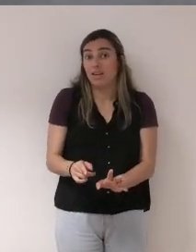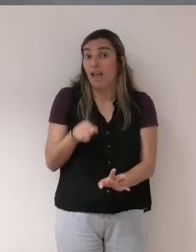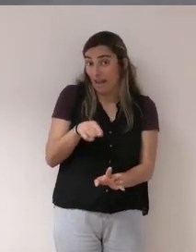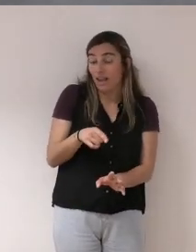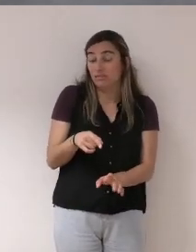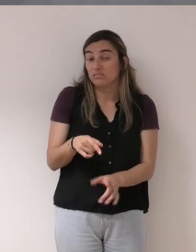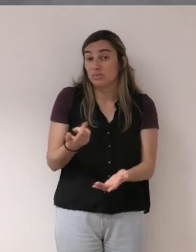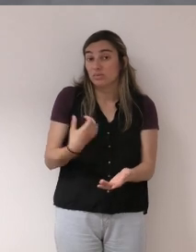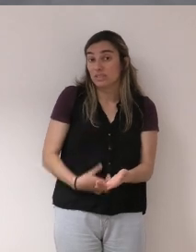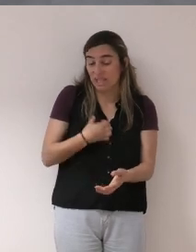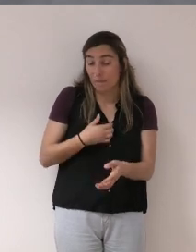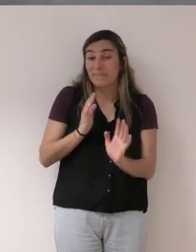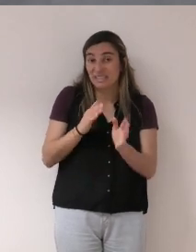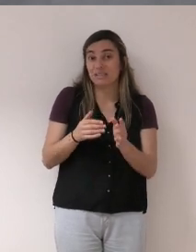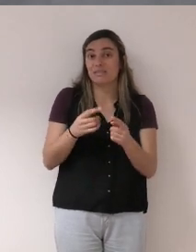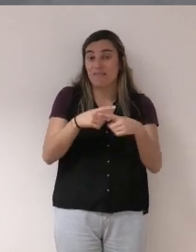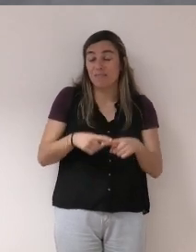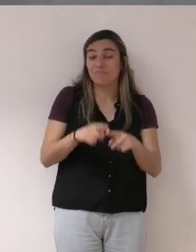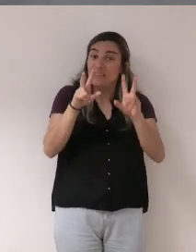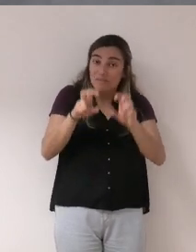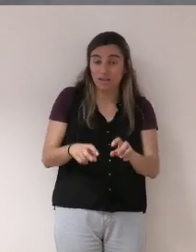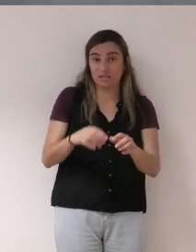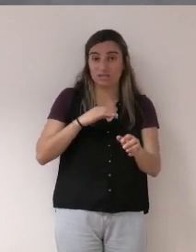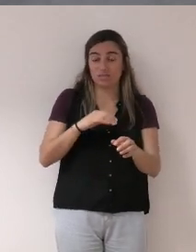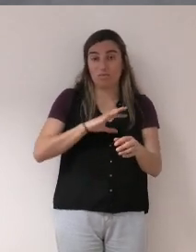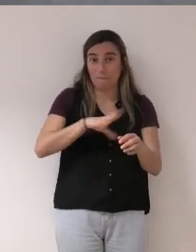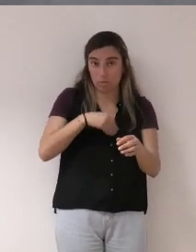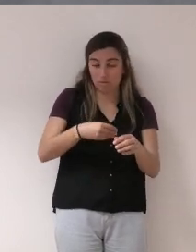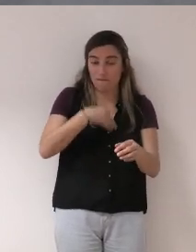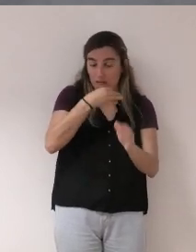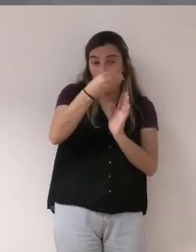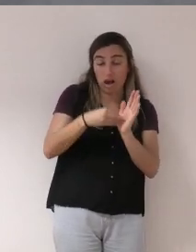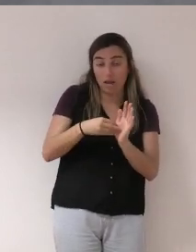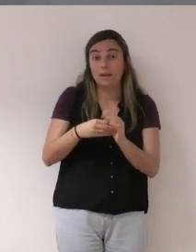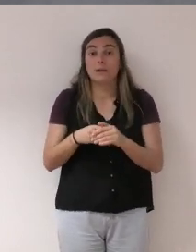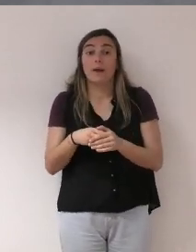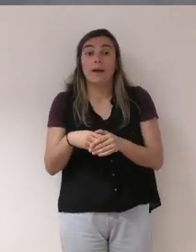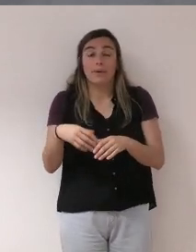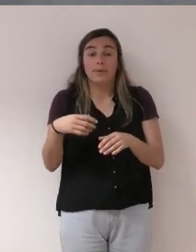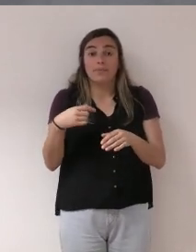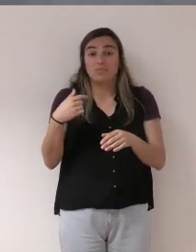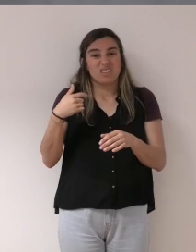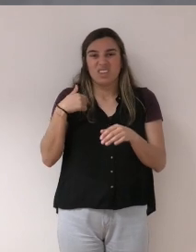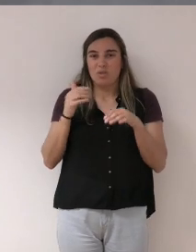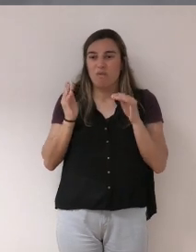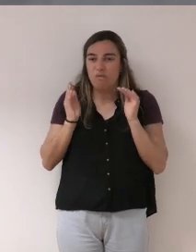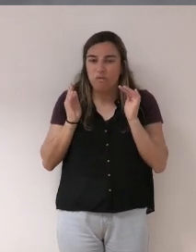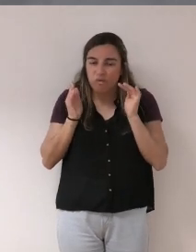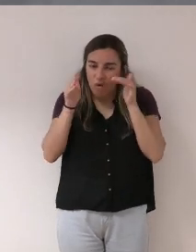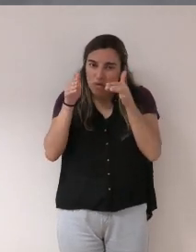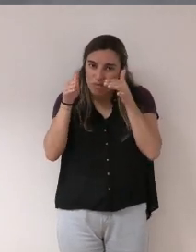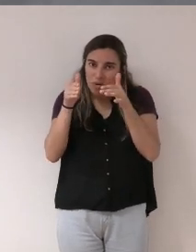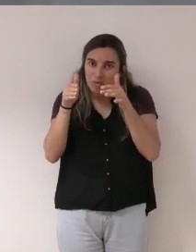mesmo tema, ou do mesmo tópico, ou do mesmo motivo. Pois, eu não me revejo completamente nessa formulação